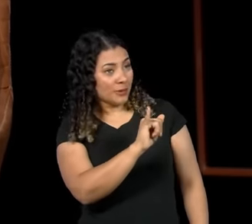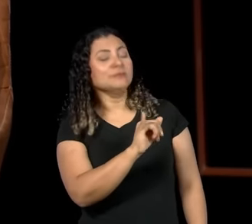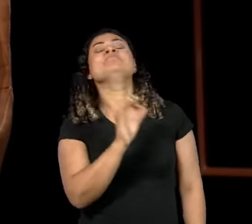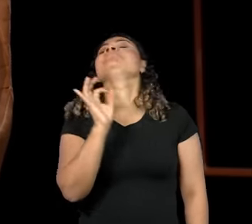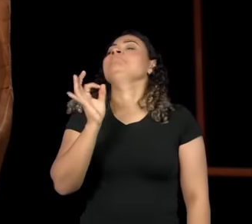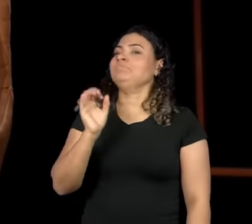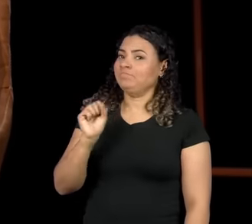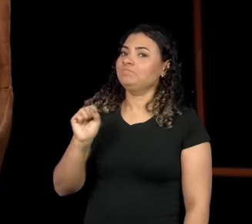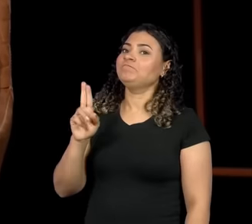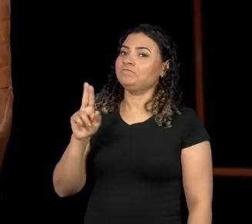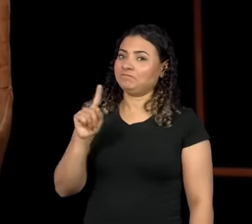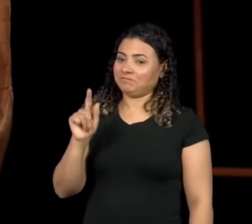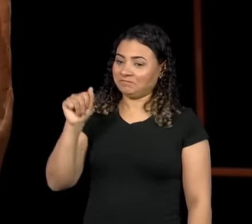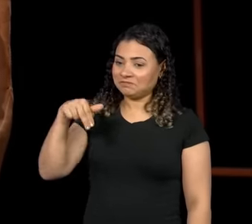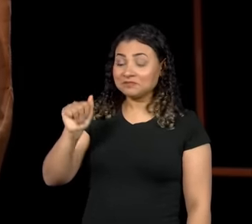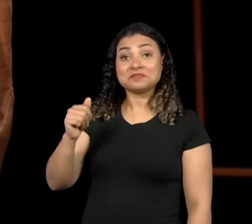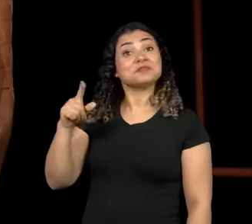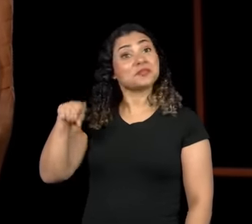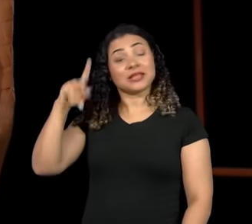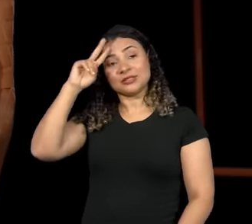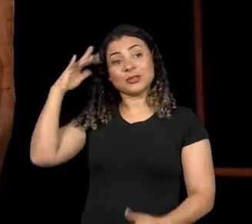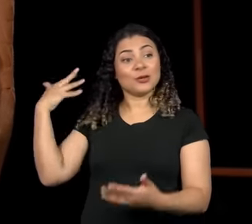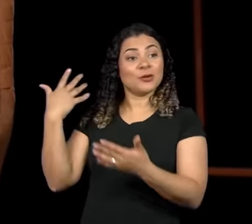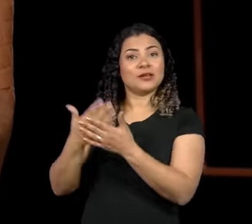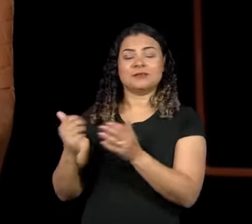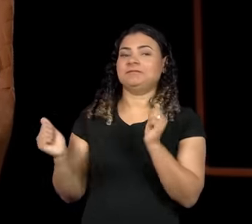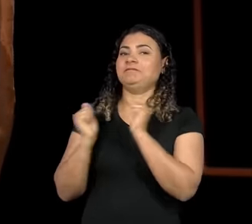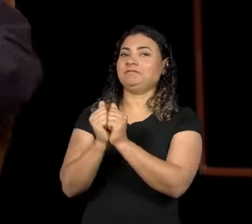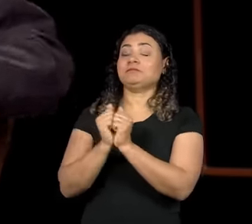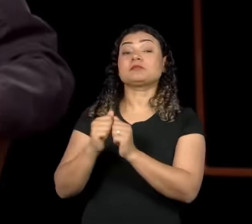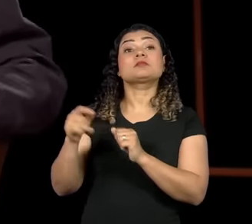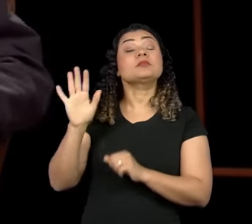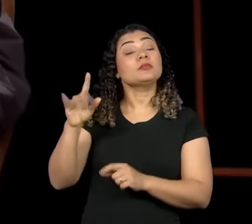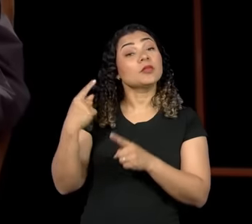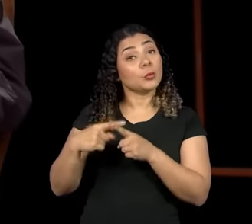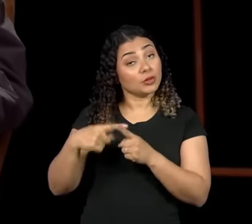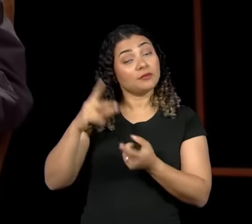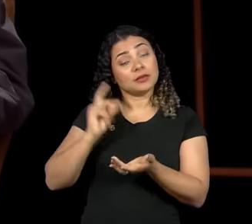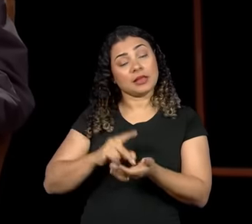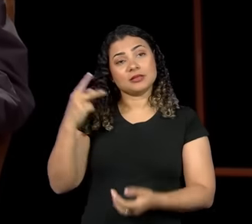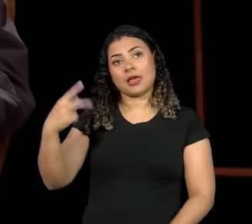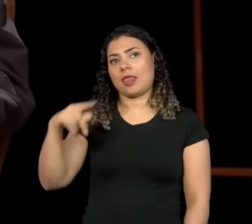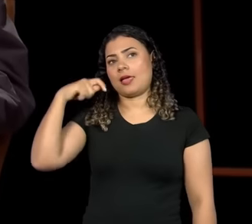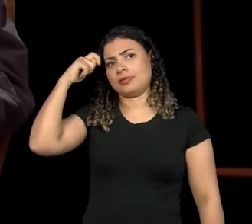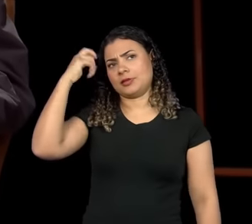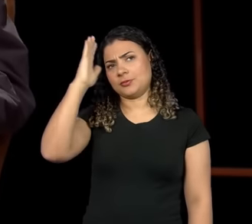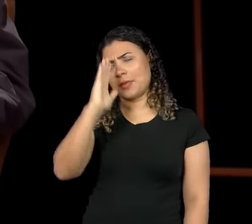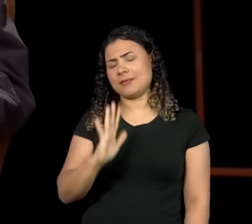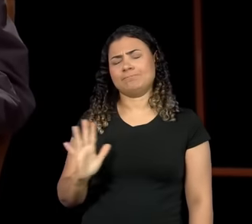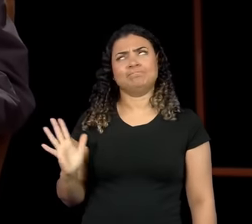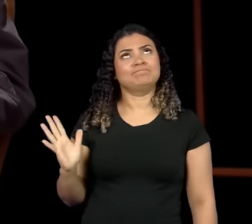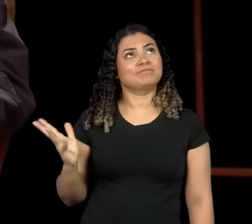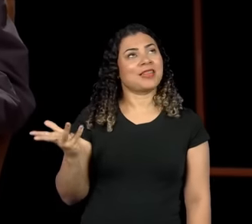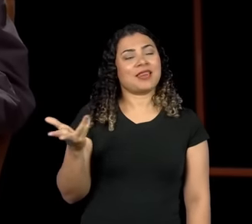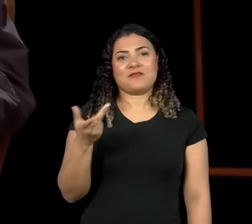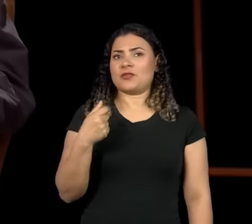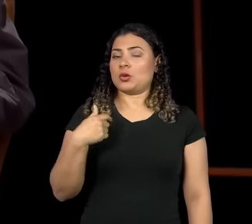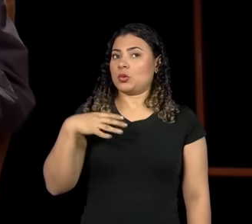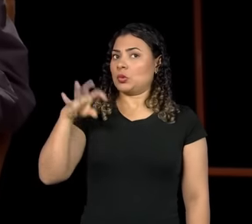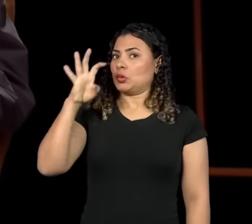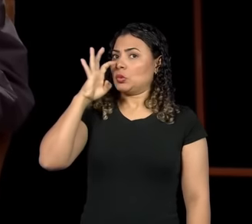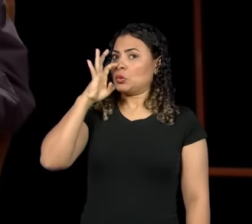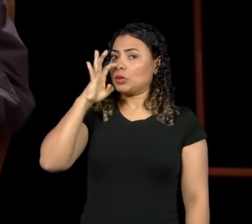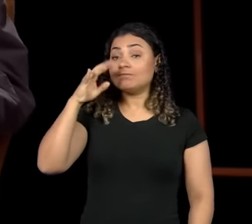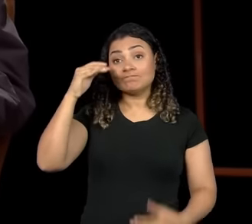A Suzana faz parte da história, né, da gente. A Suzana, primeiro que é uma das grandes atrizes brasileiras, que eu tenho